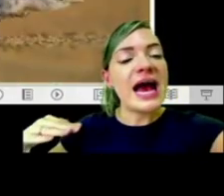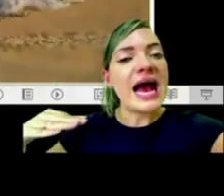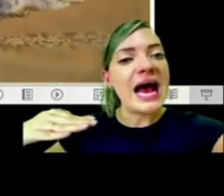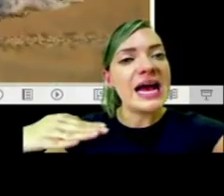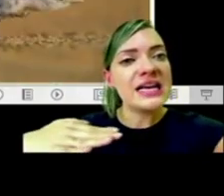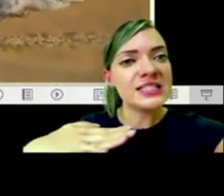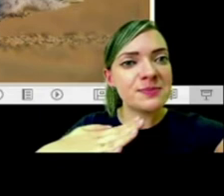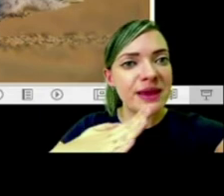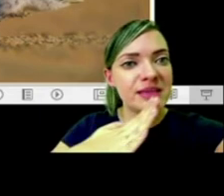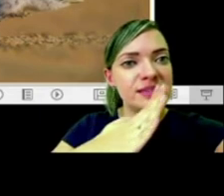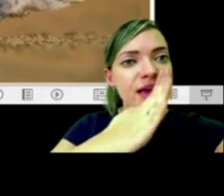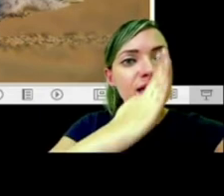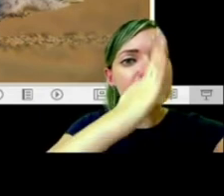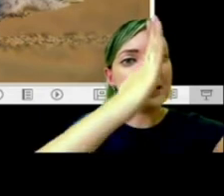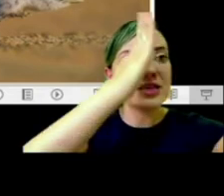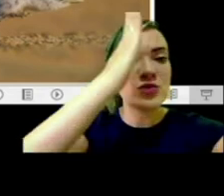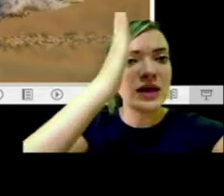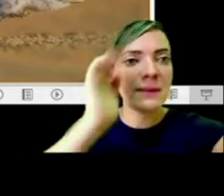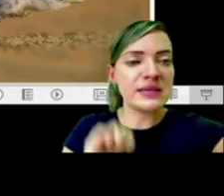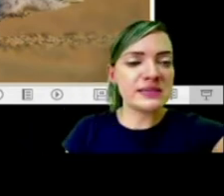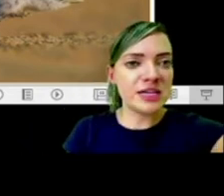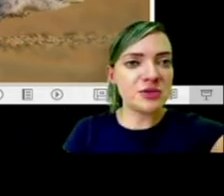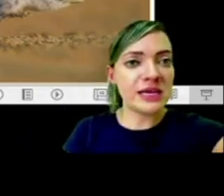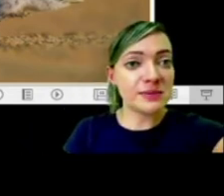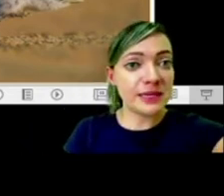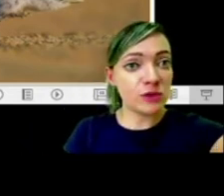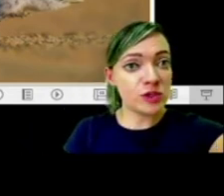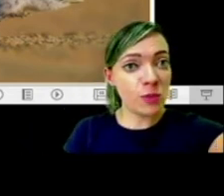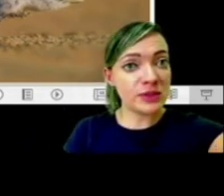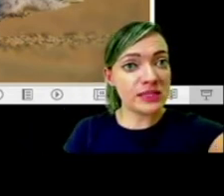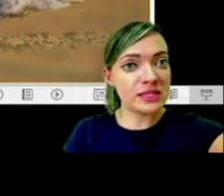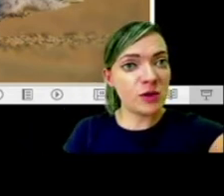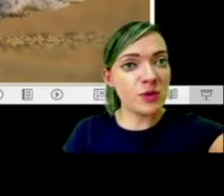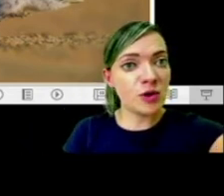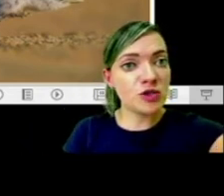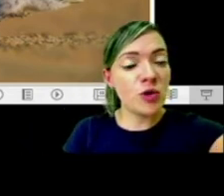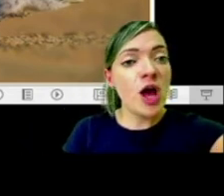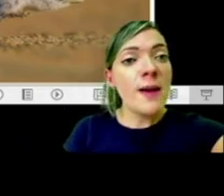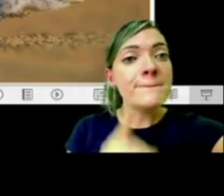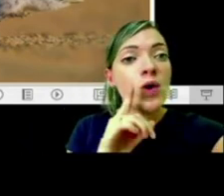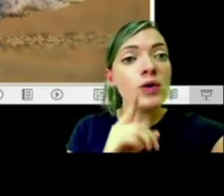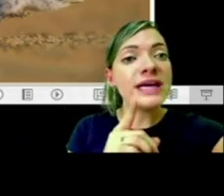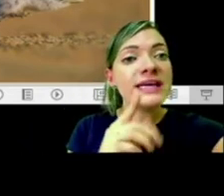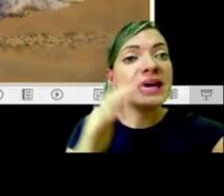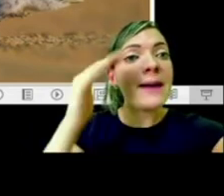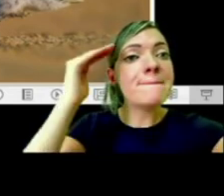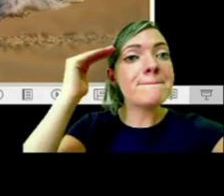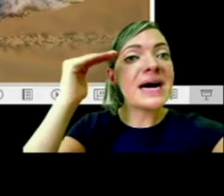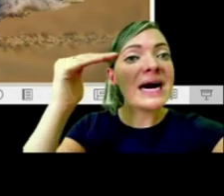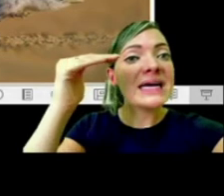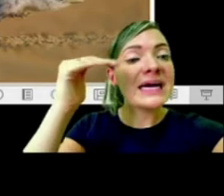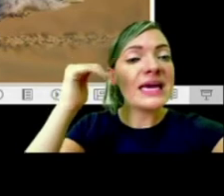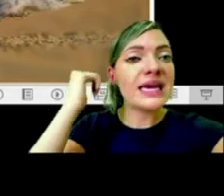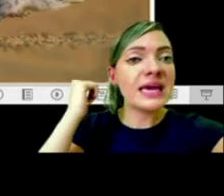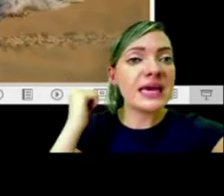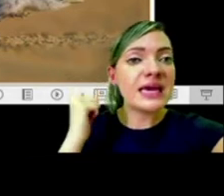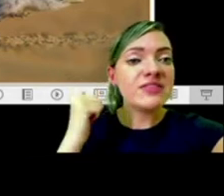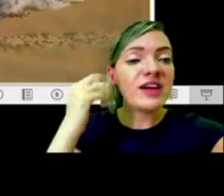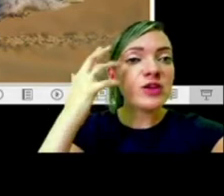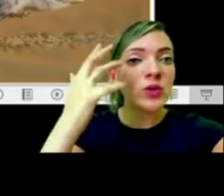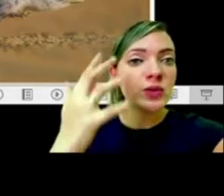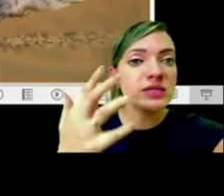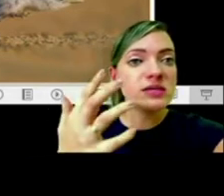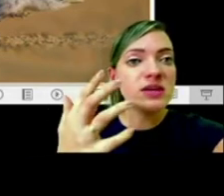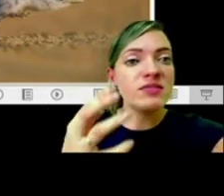seja, a espécie entra na sua capacidade máxima, que é o seu potencial biótico, porém ela para